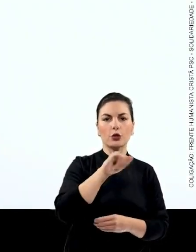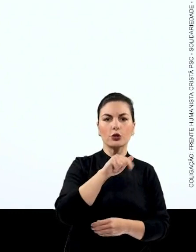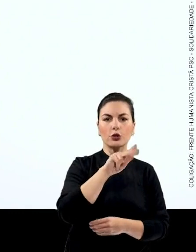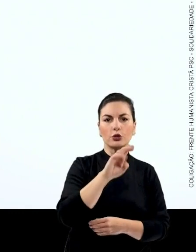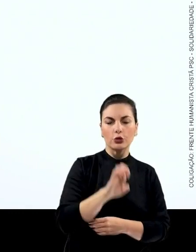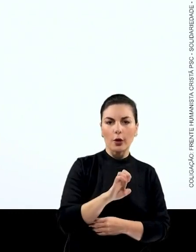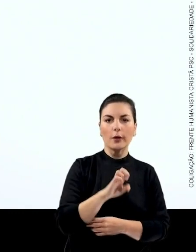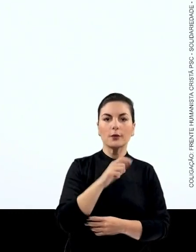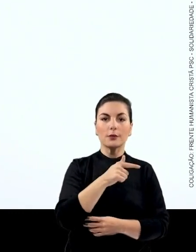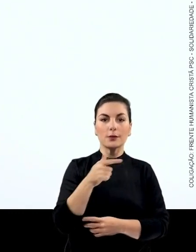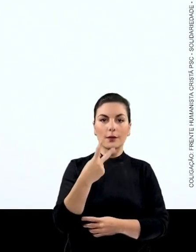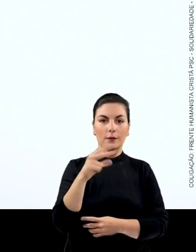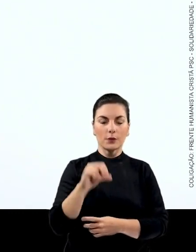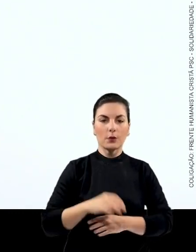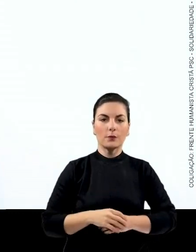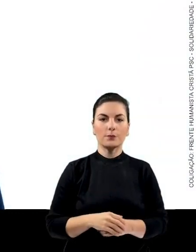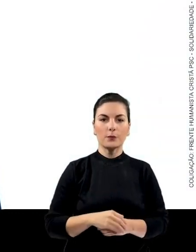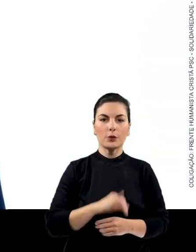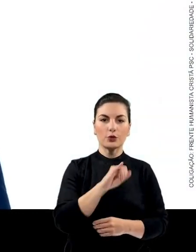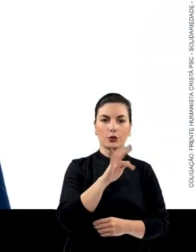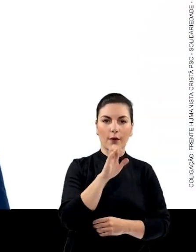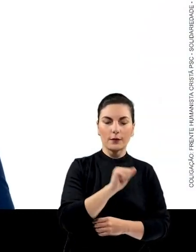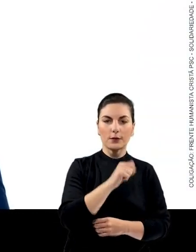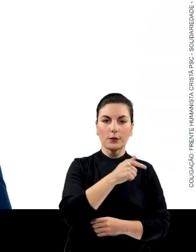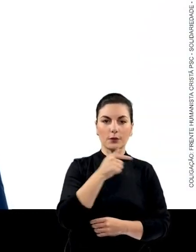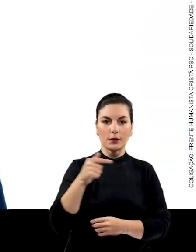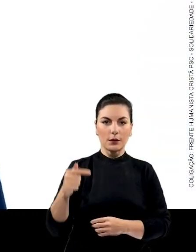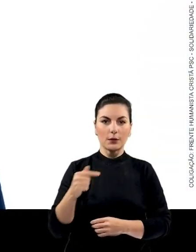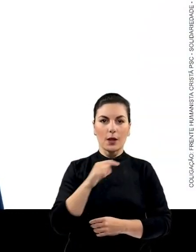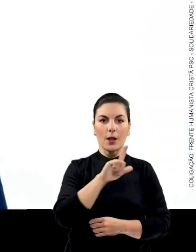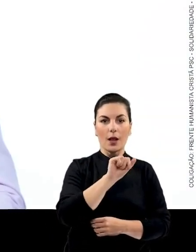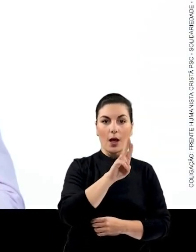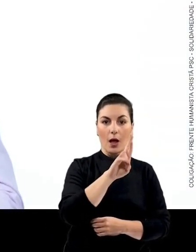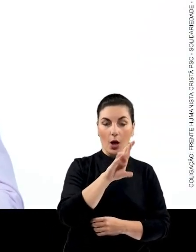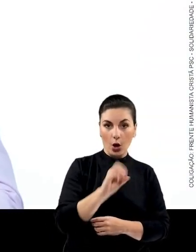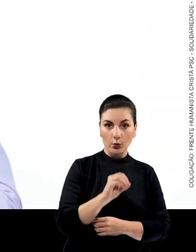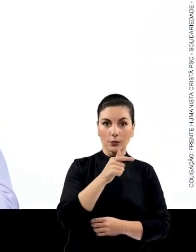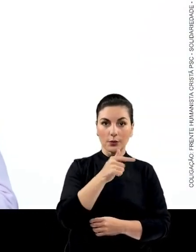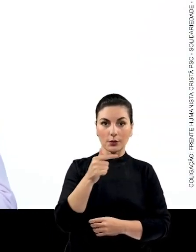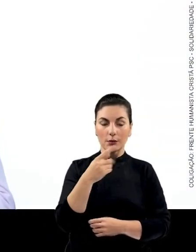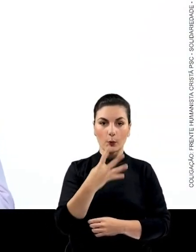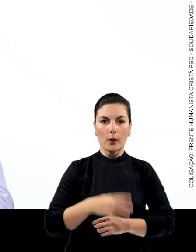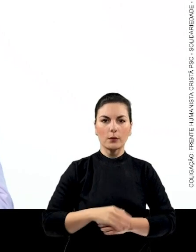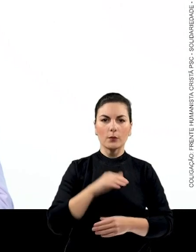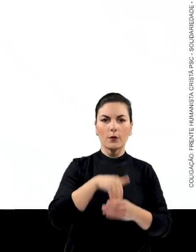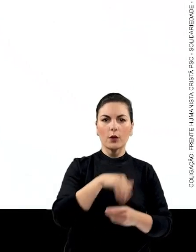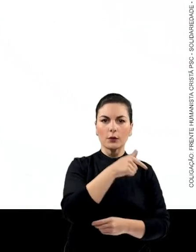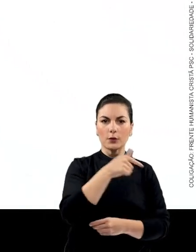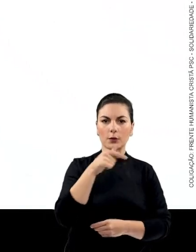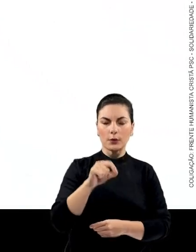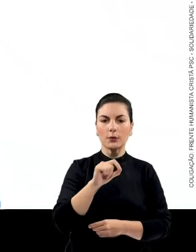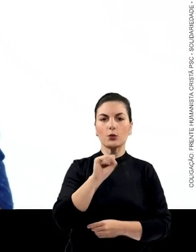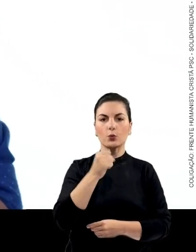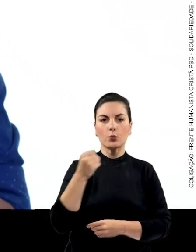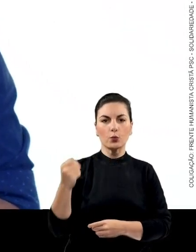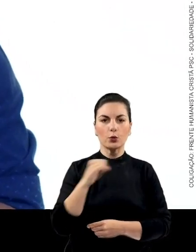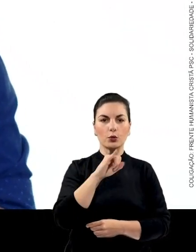7767. Vote Jaque Fidal, 7719. Jefferson Tiego, 7777. Vote Lauro, 7774.